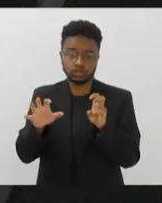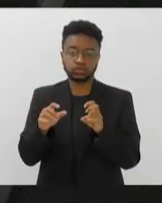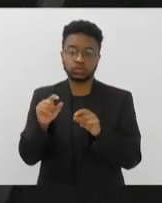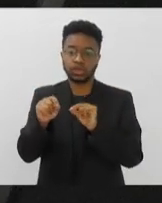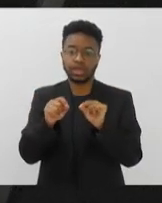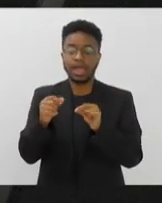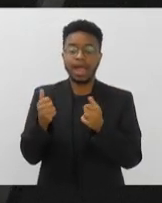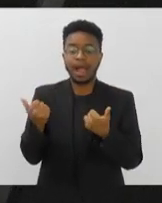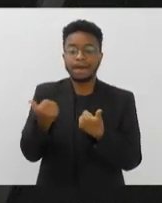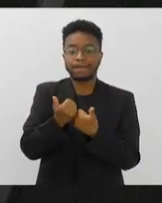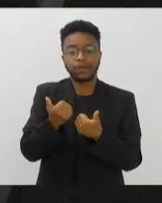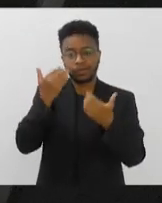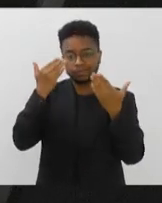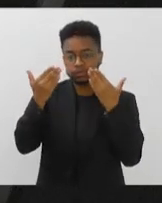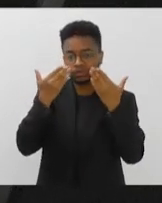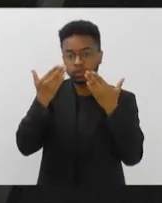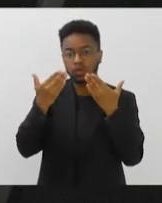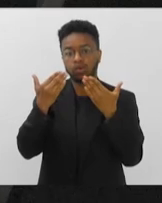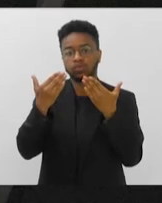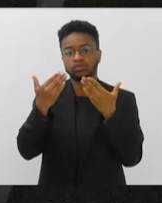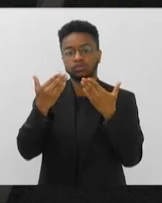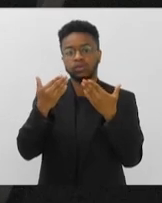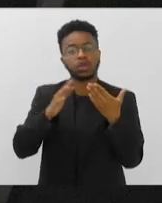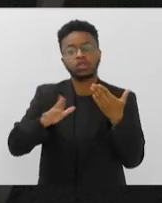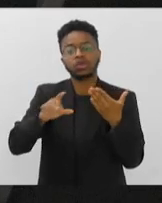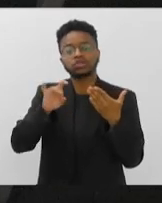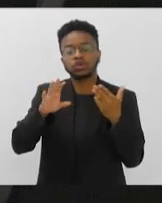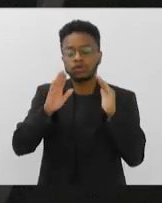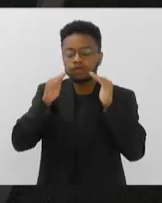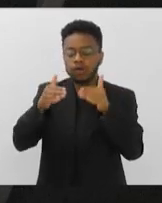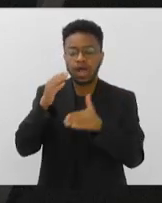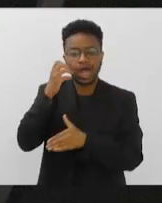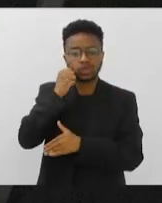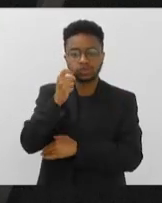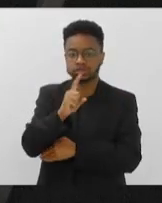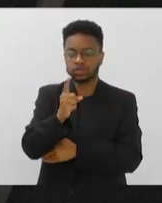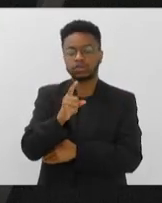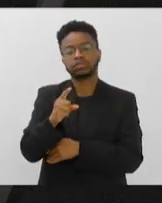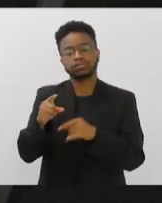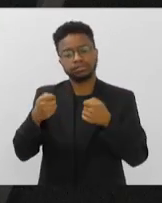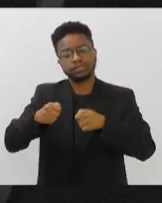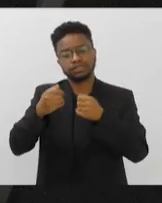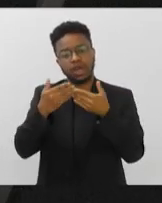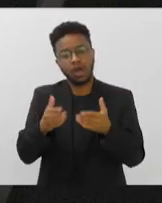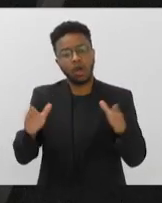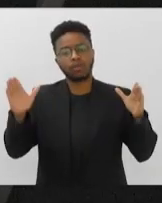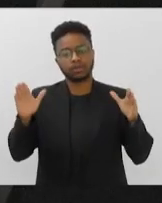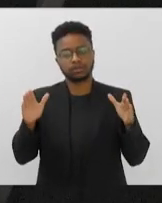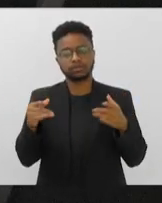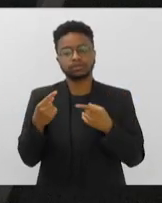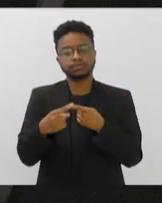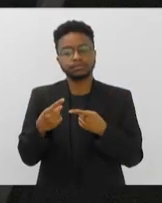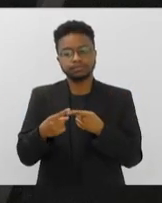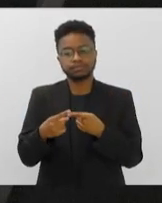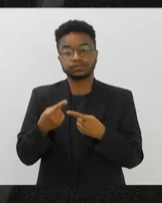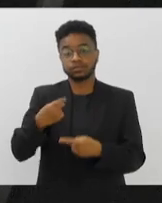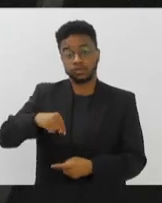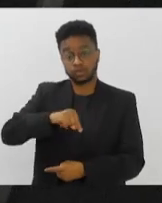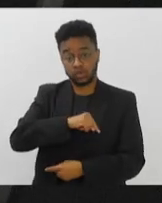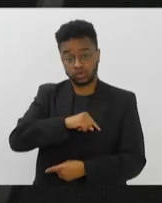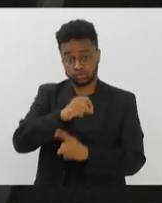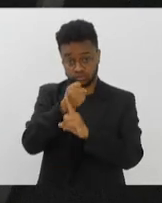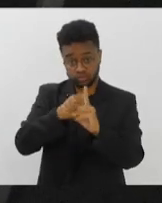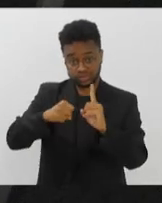apoio psicológico eu vou até falar aqui não só limitado à adoção a gente tem que expandir isso porque nós nós quem